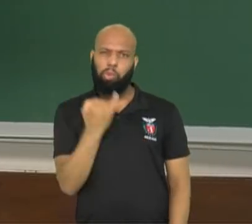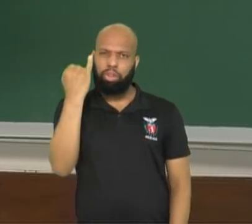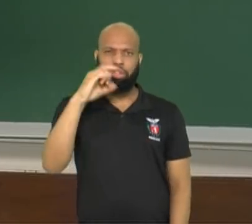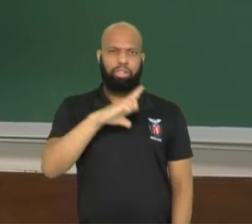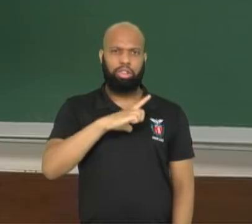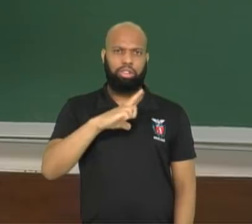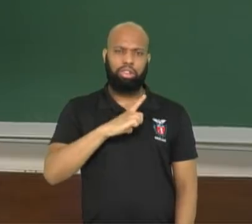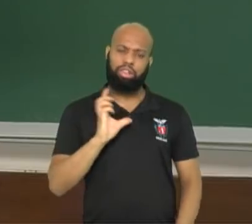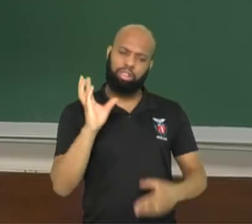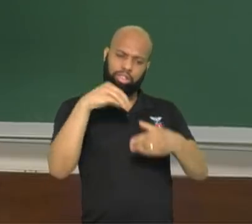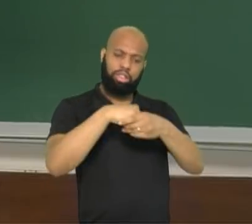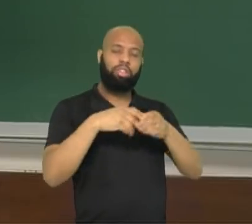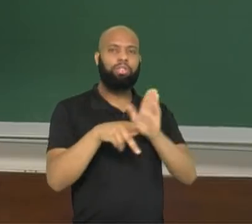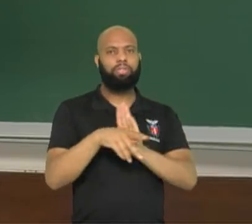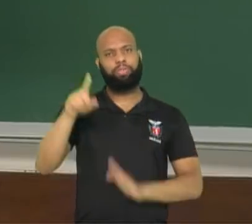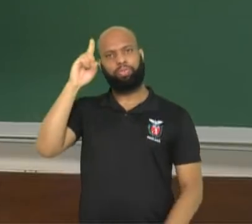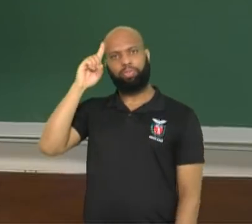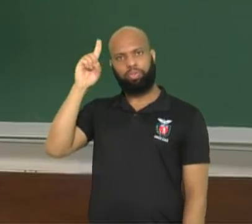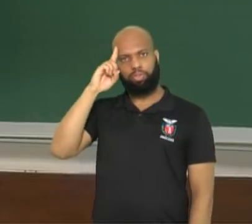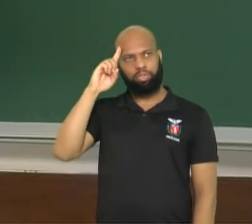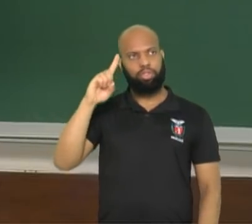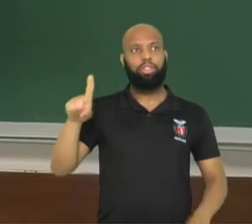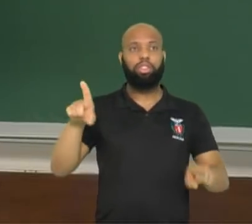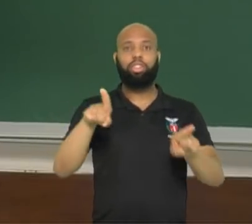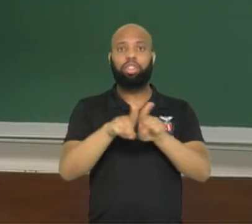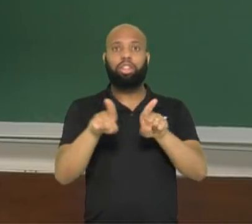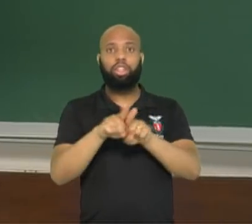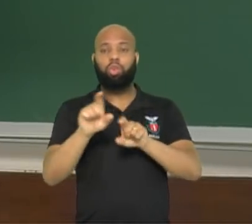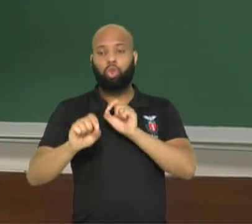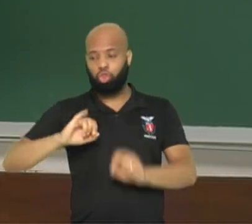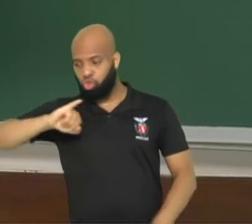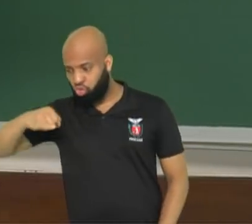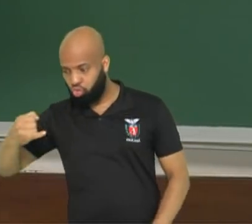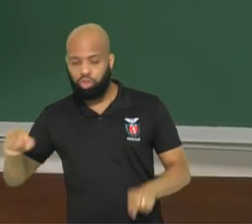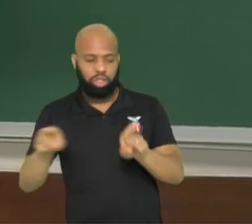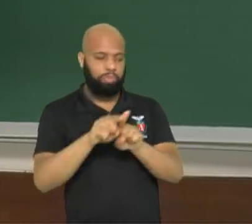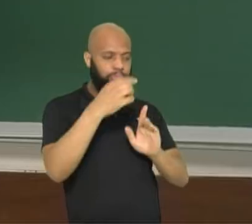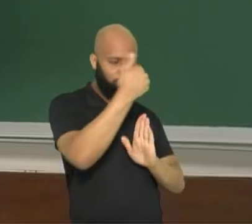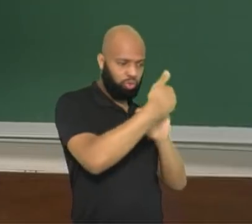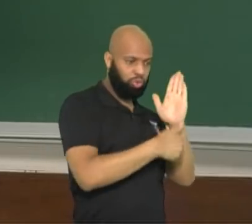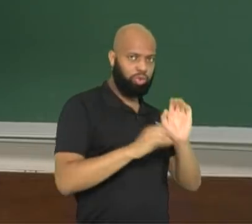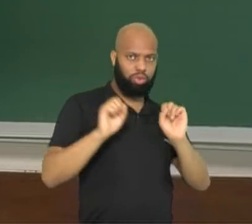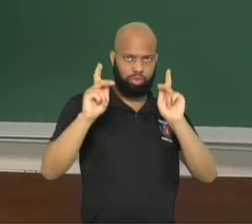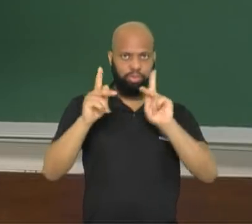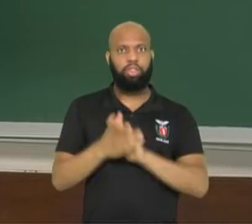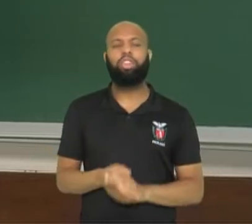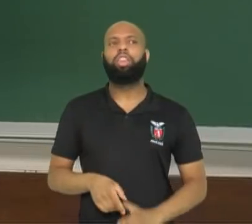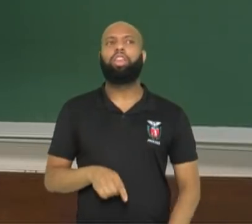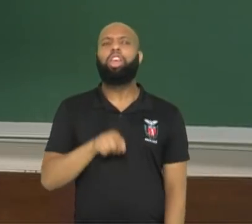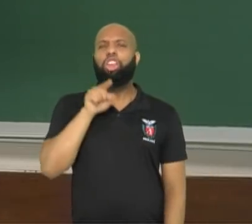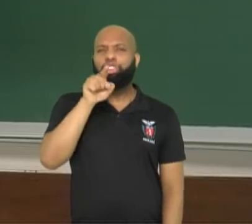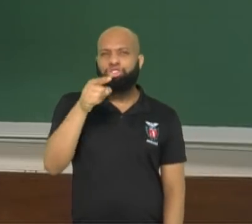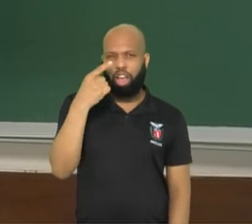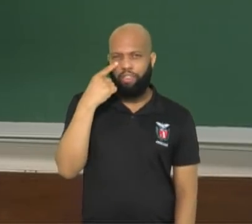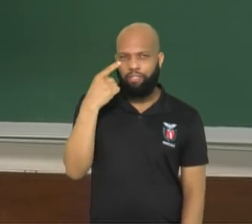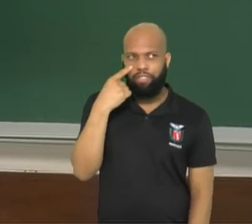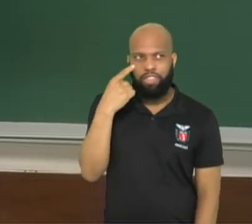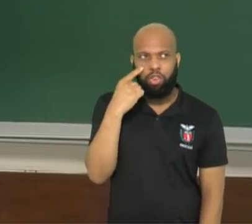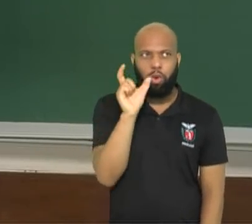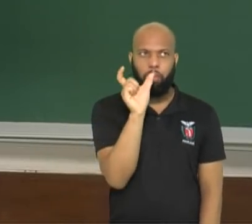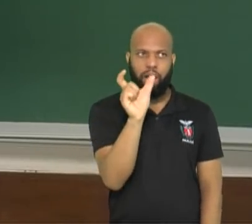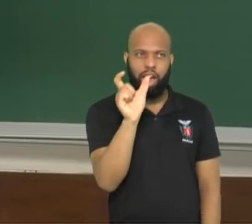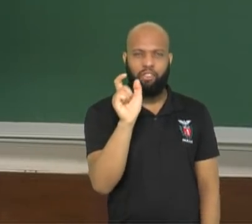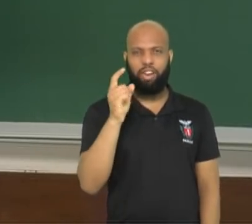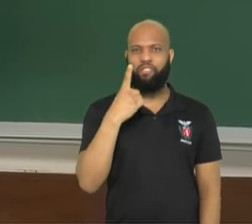faz parte do nosso cotidiano, tanto quanto o juro e o desconto, ok? Já ouviram falar então desse